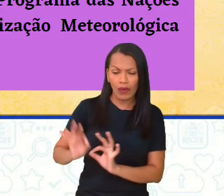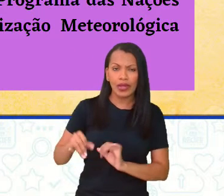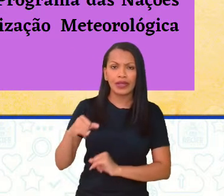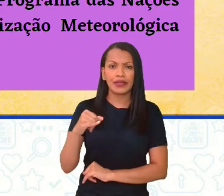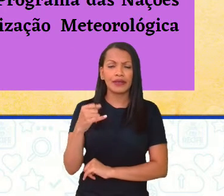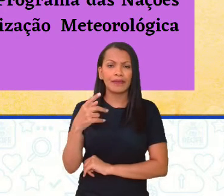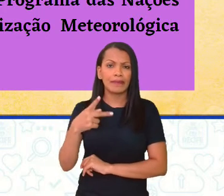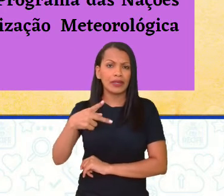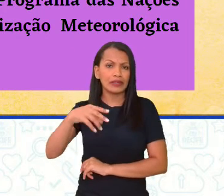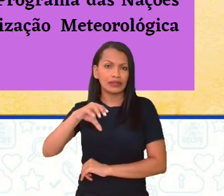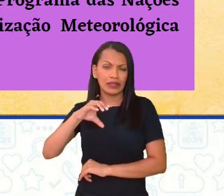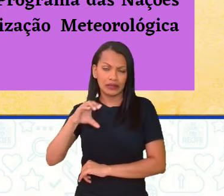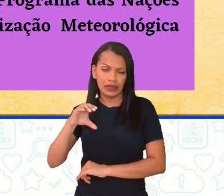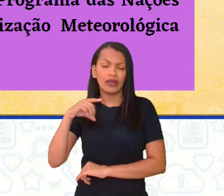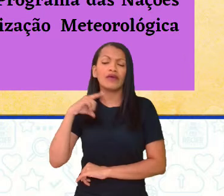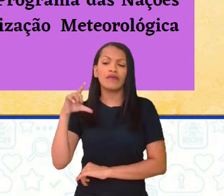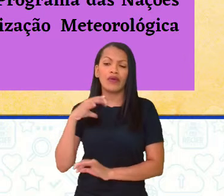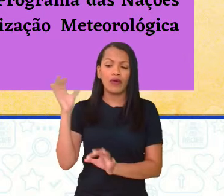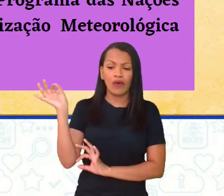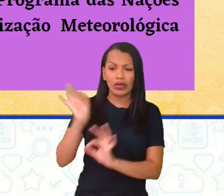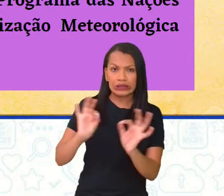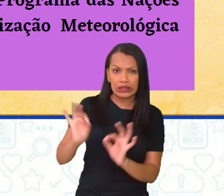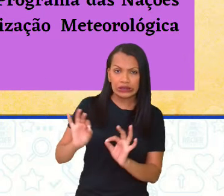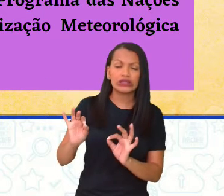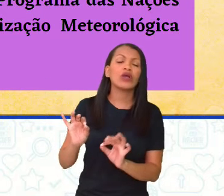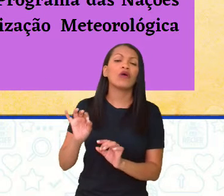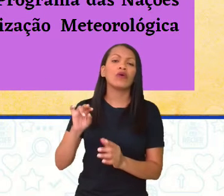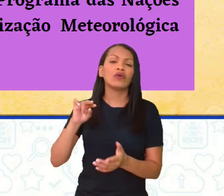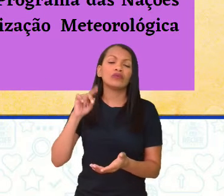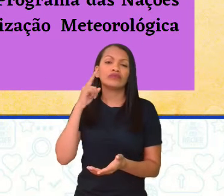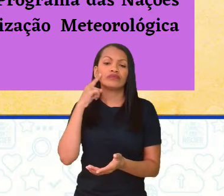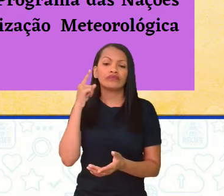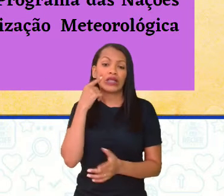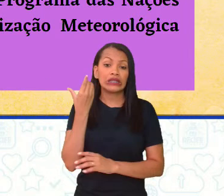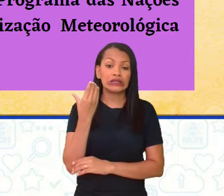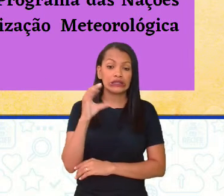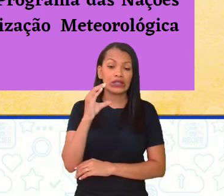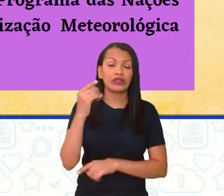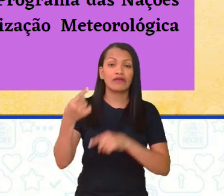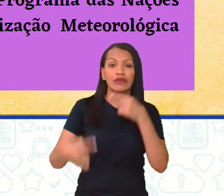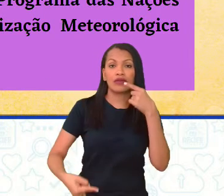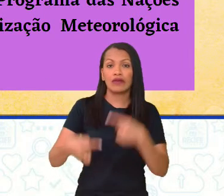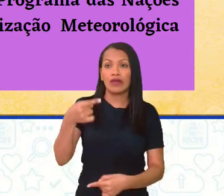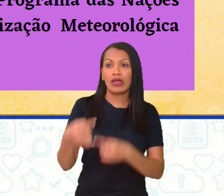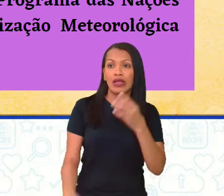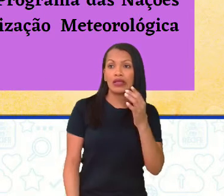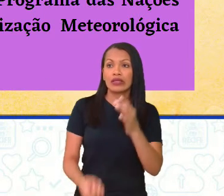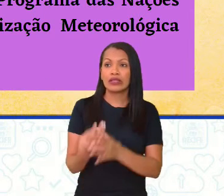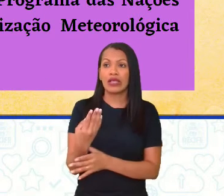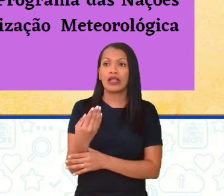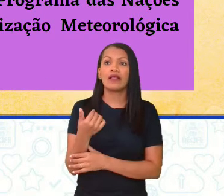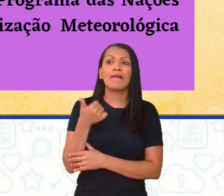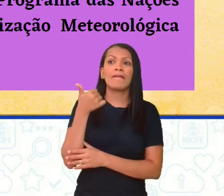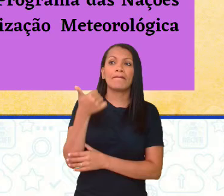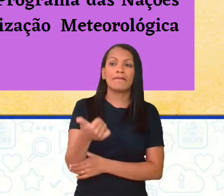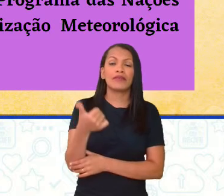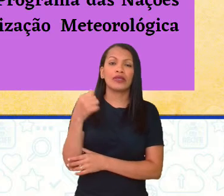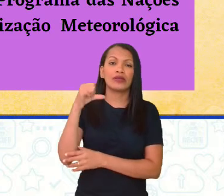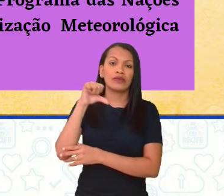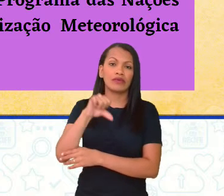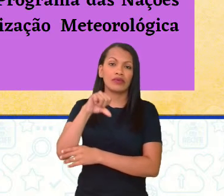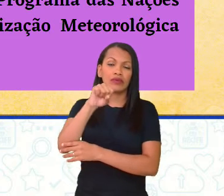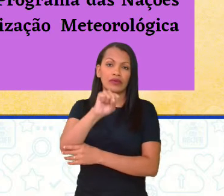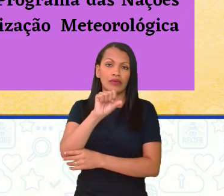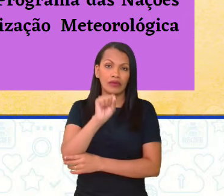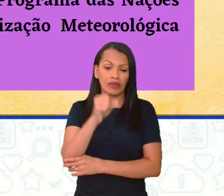IPCC é uma organização científico-política criada em 1988 nas Nações Unidas, né? Então, dentro do